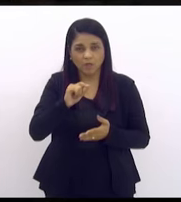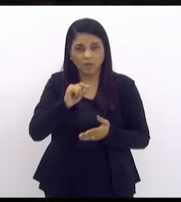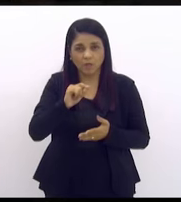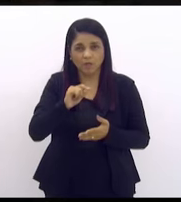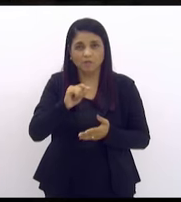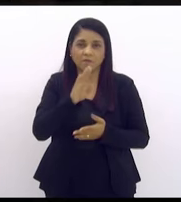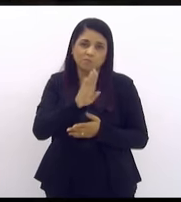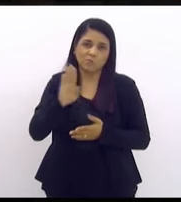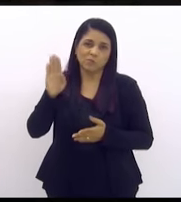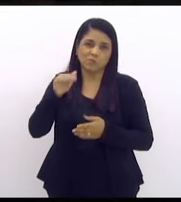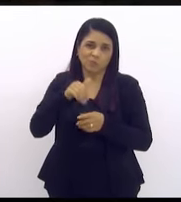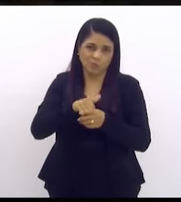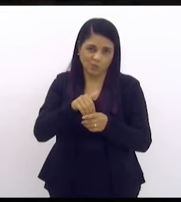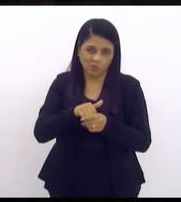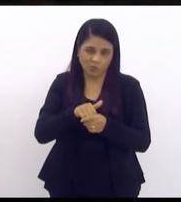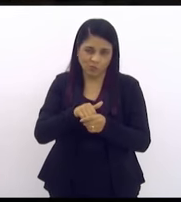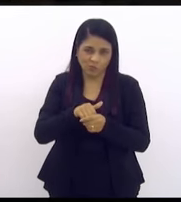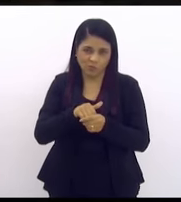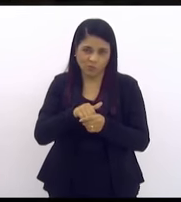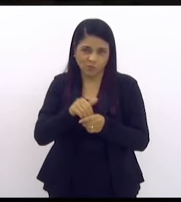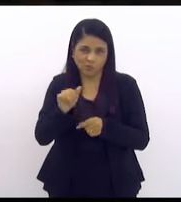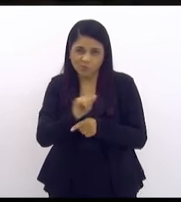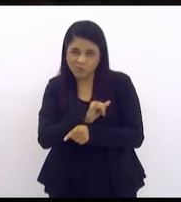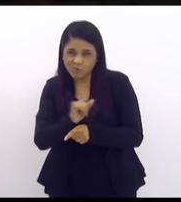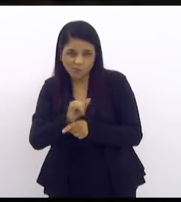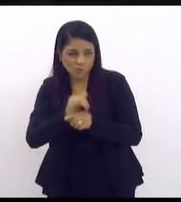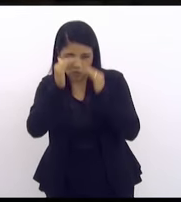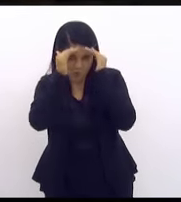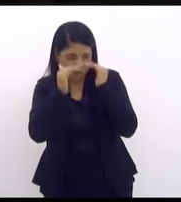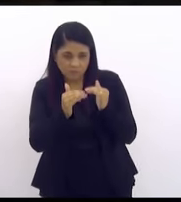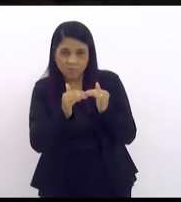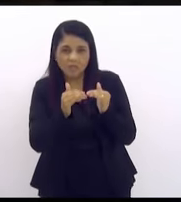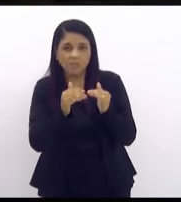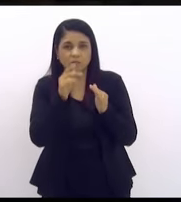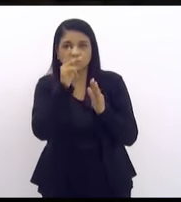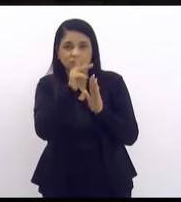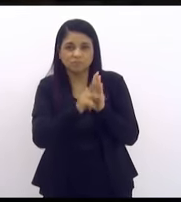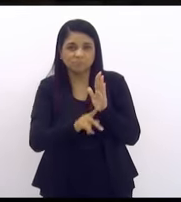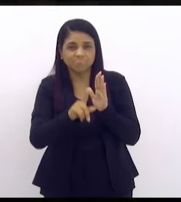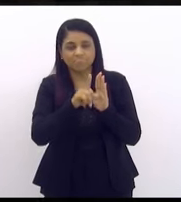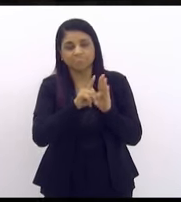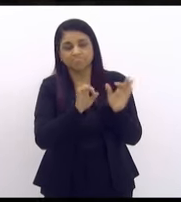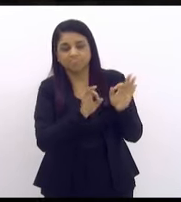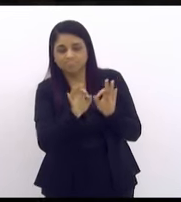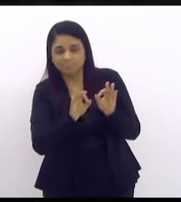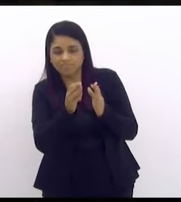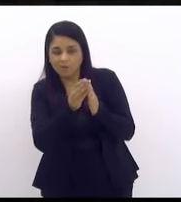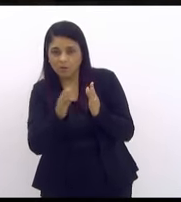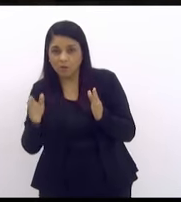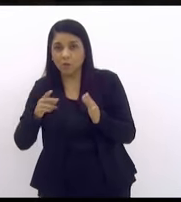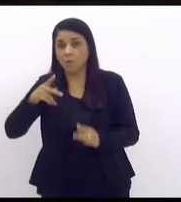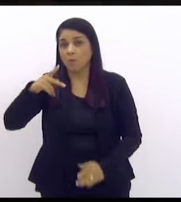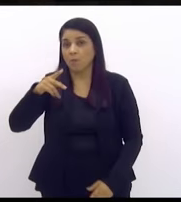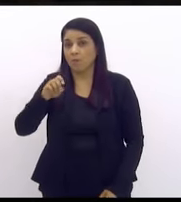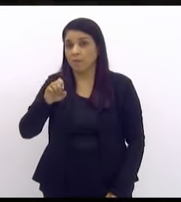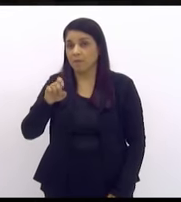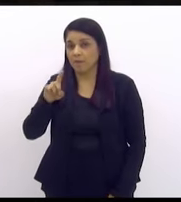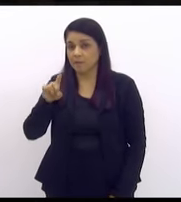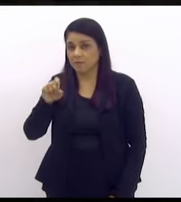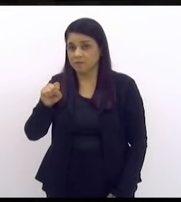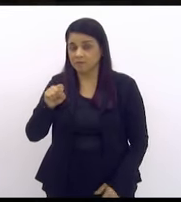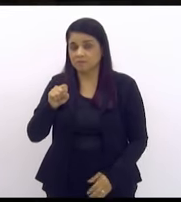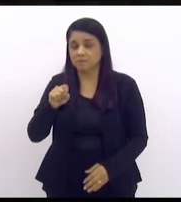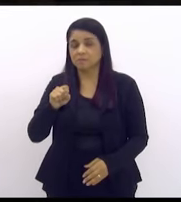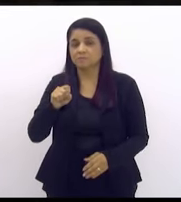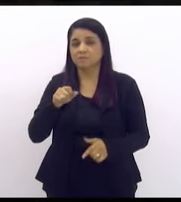arranjos eleitorais. Não respeitam os planejamentos a longo prazo. Como a gente tem no PEDES aqui, dentro das